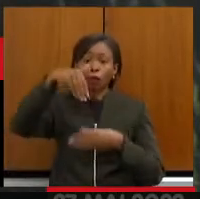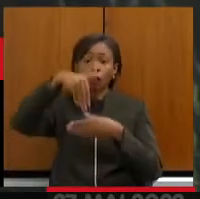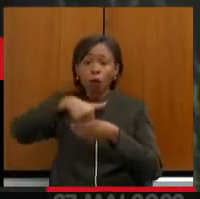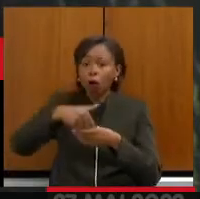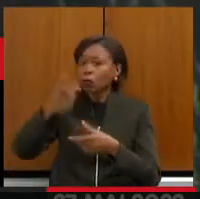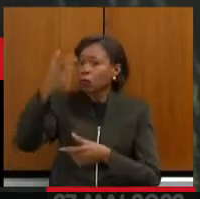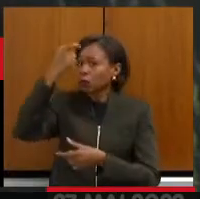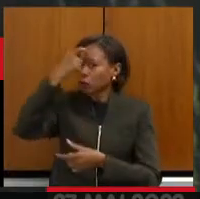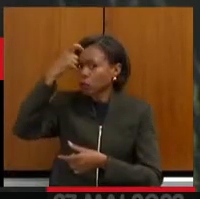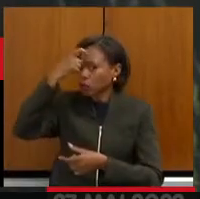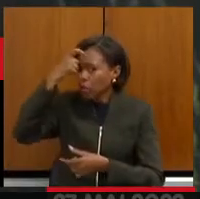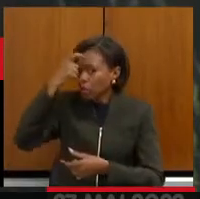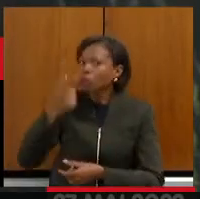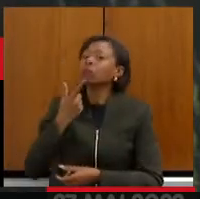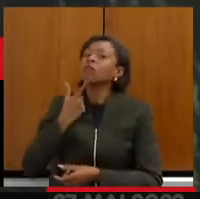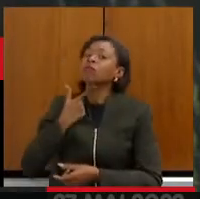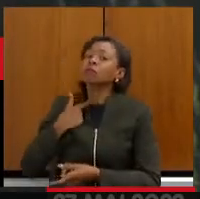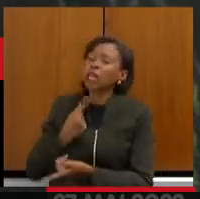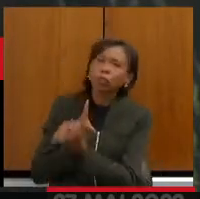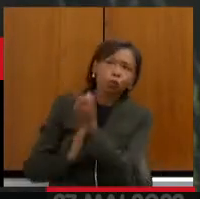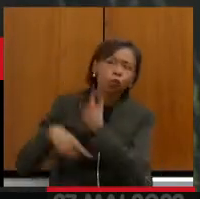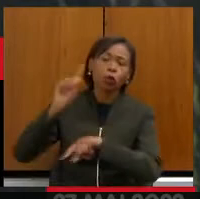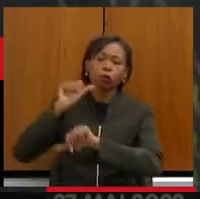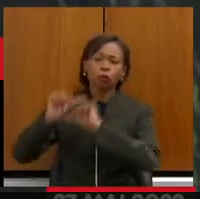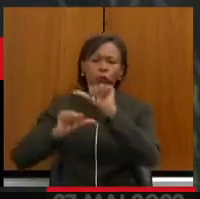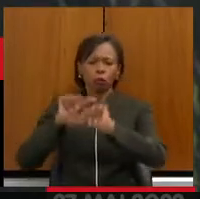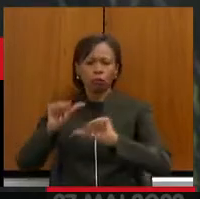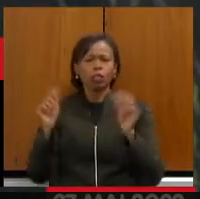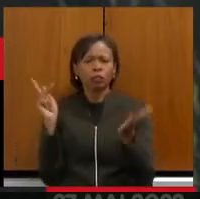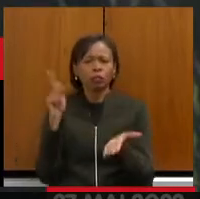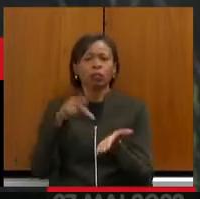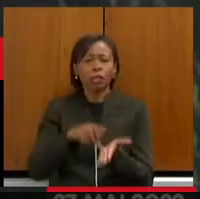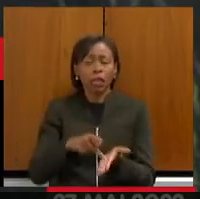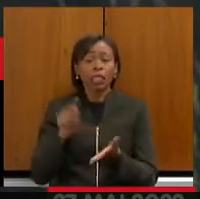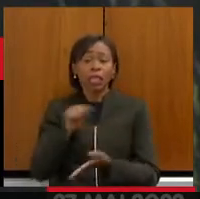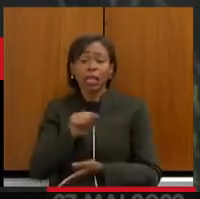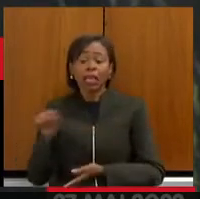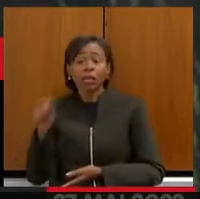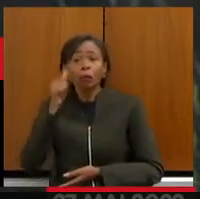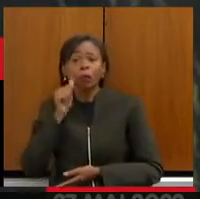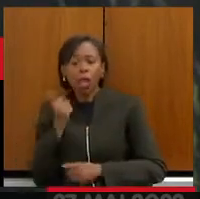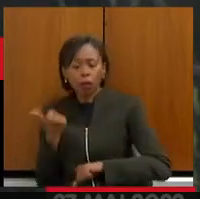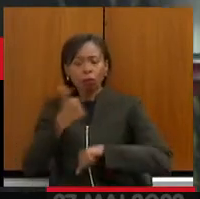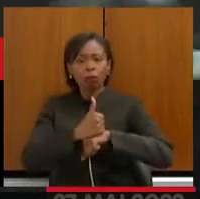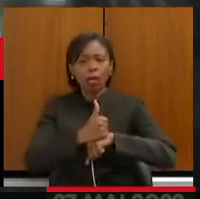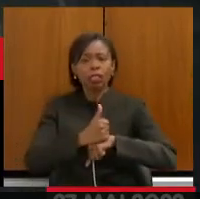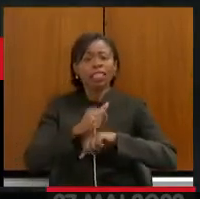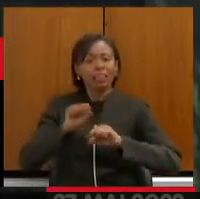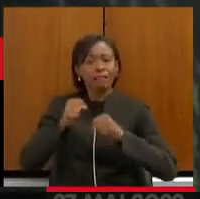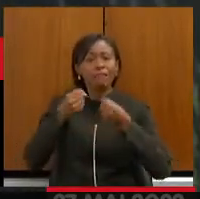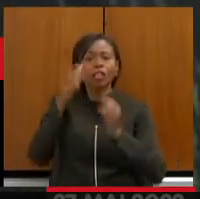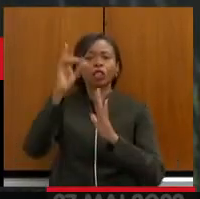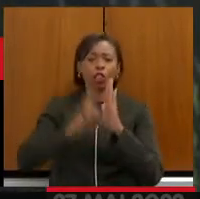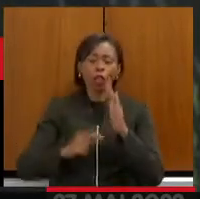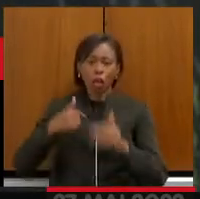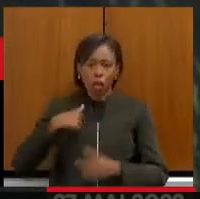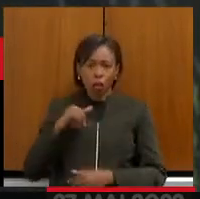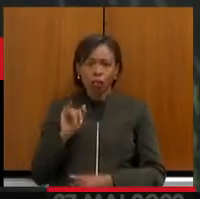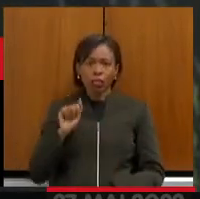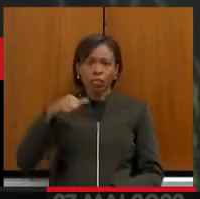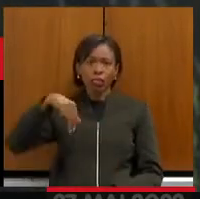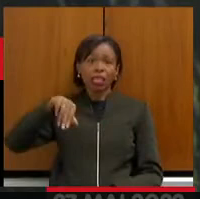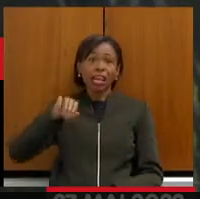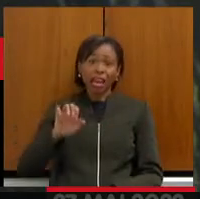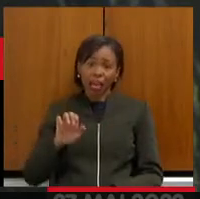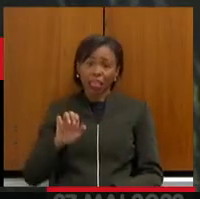consciente com desejo de transformação e que a gente coloca e mulheres aqui que Devendo os nossos direitos meu nome é Eliane Mabel